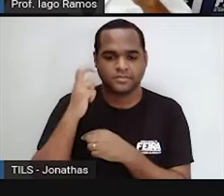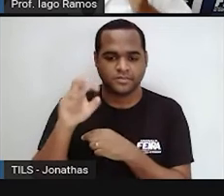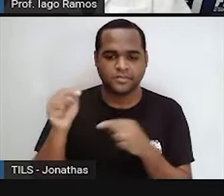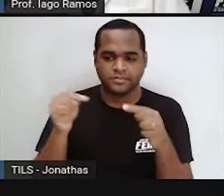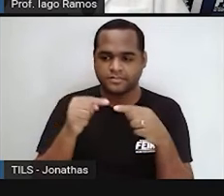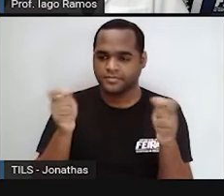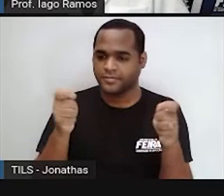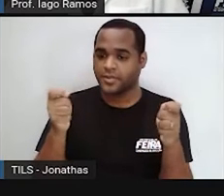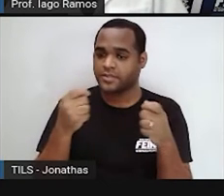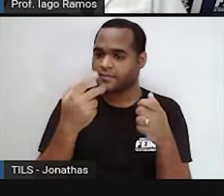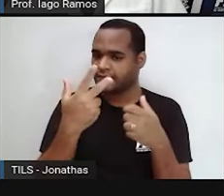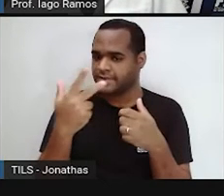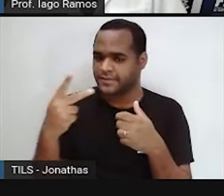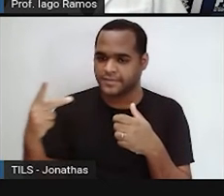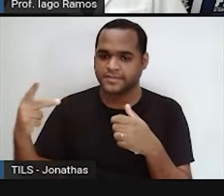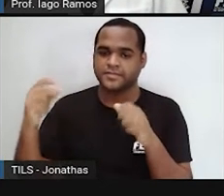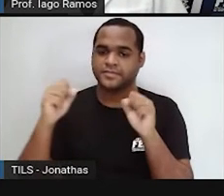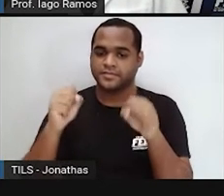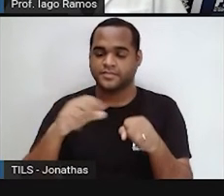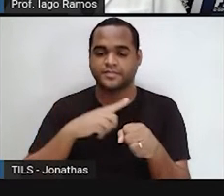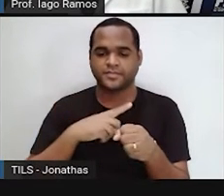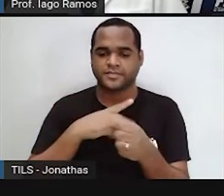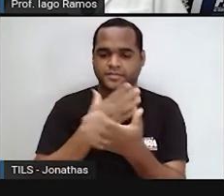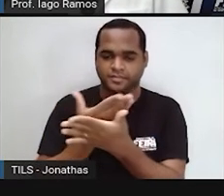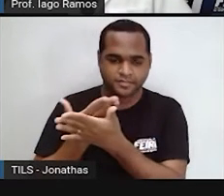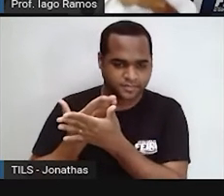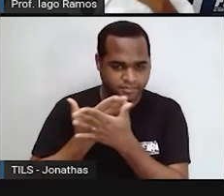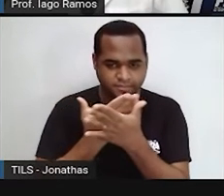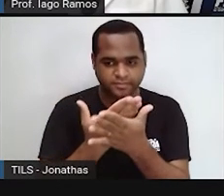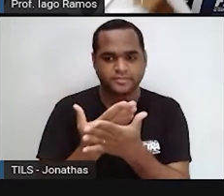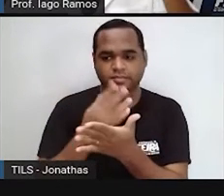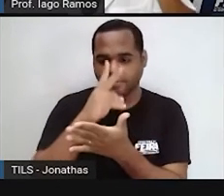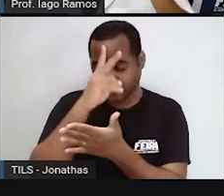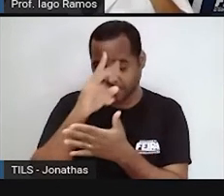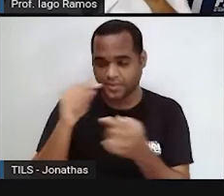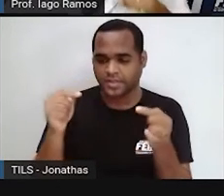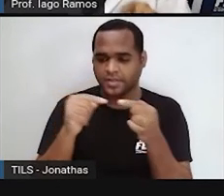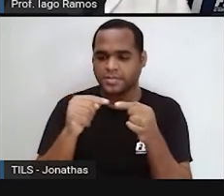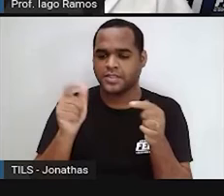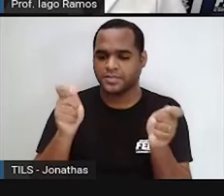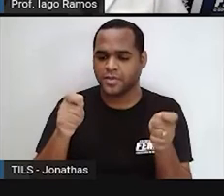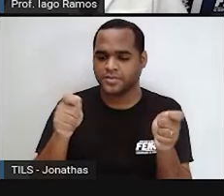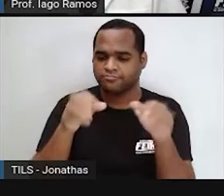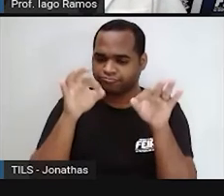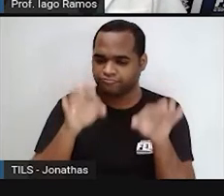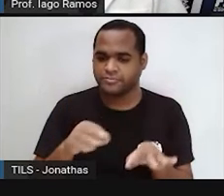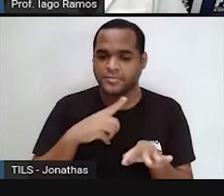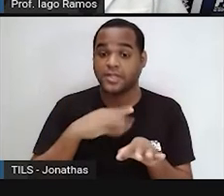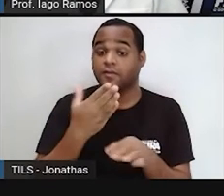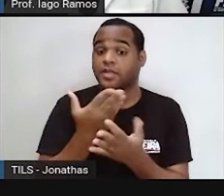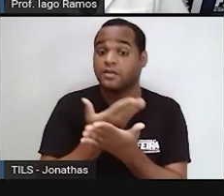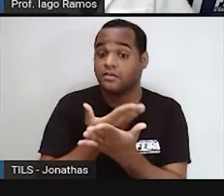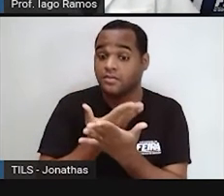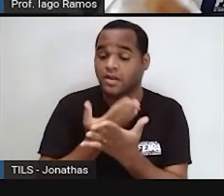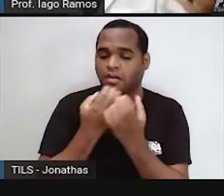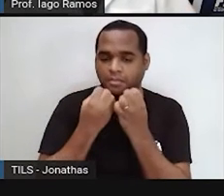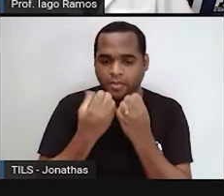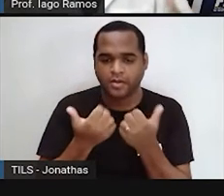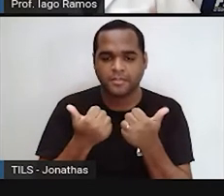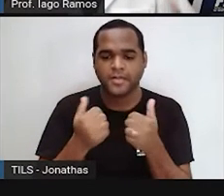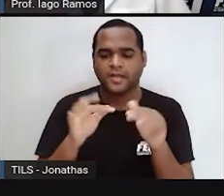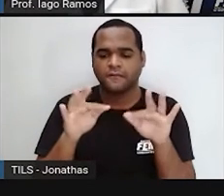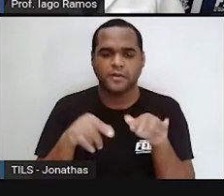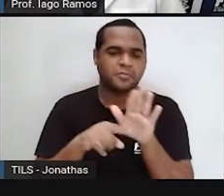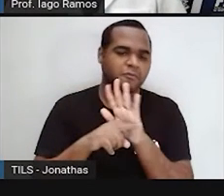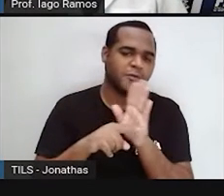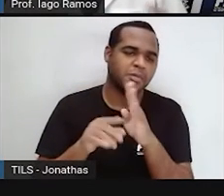você Possivelmente já deve ter estudado isso na disciplina de História você ainda não estuda eu tenho certeza também que você vai estudar mas em